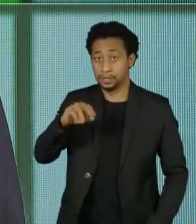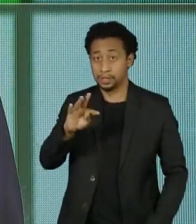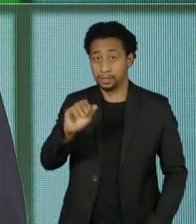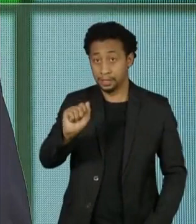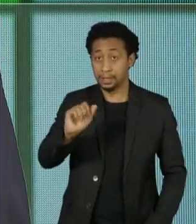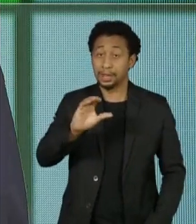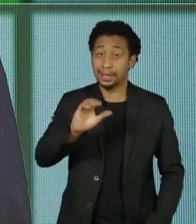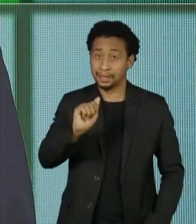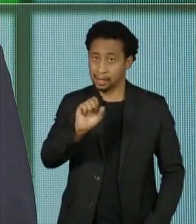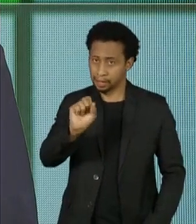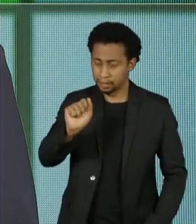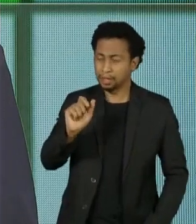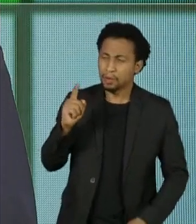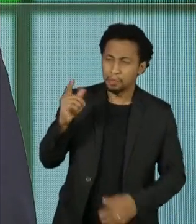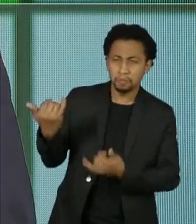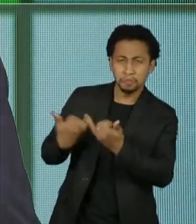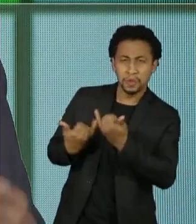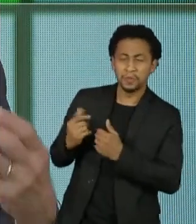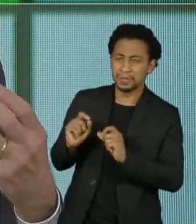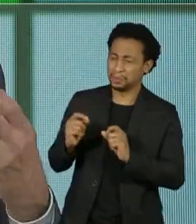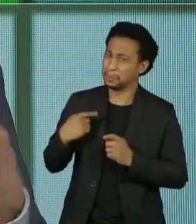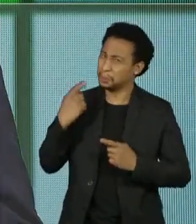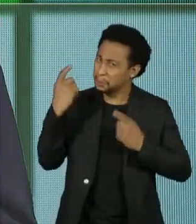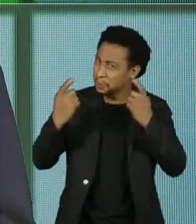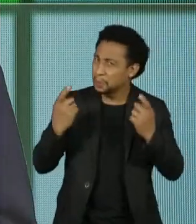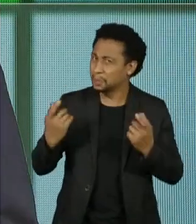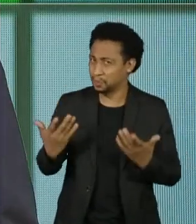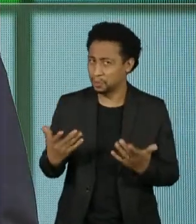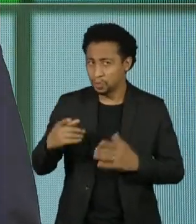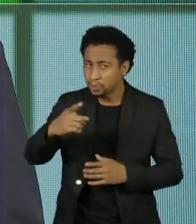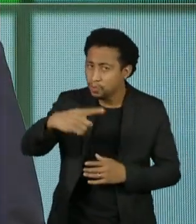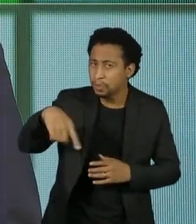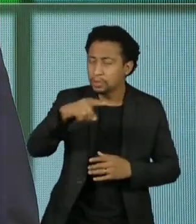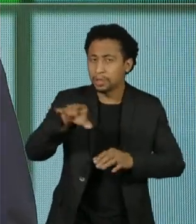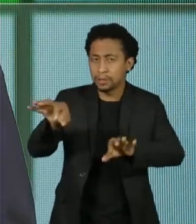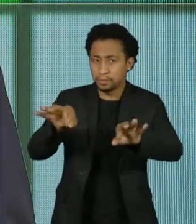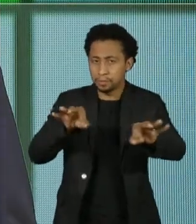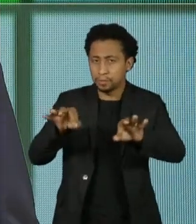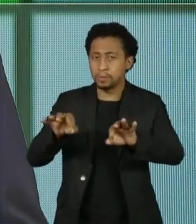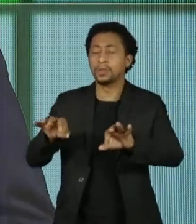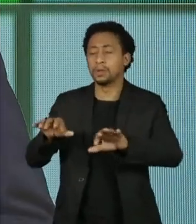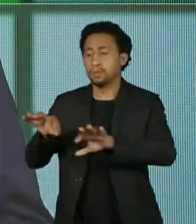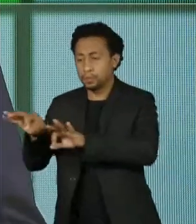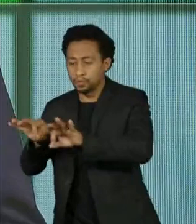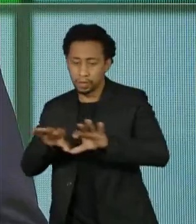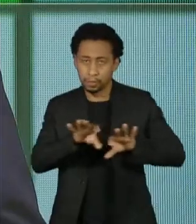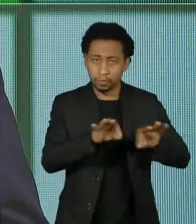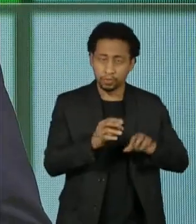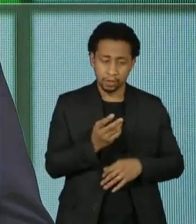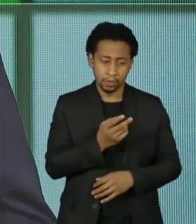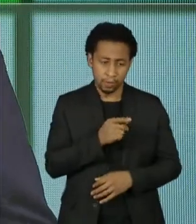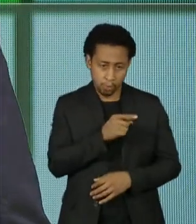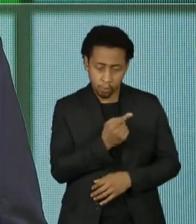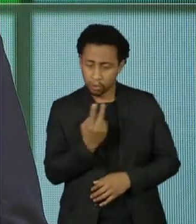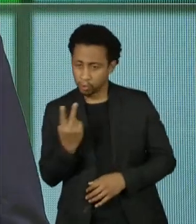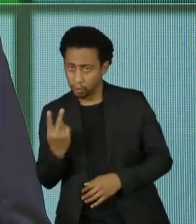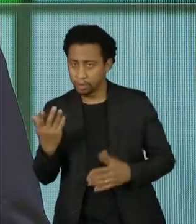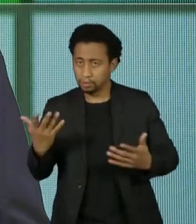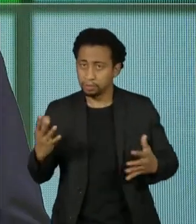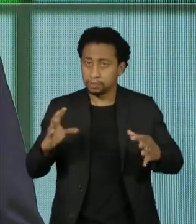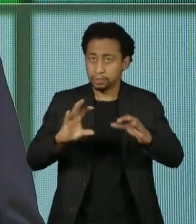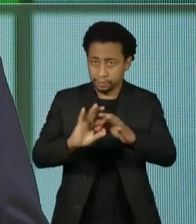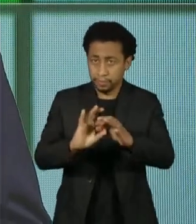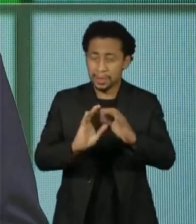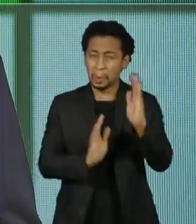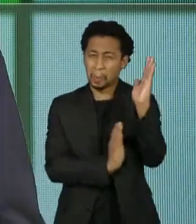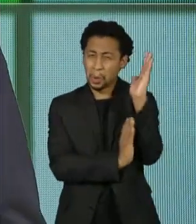Santas Casas, é muito preocupante. Vocês fundiram dois programas e burocratizaram de uma maneira